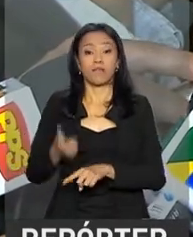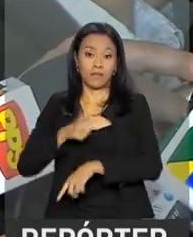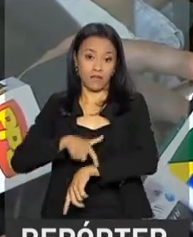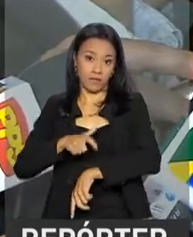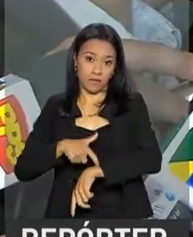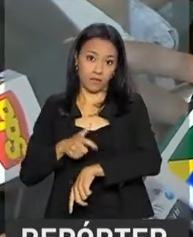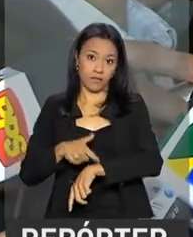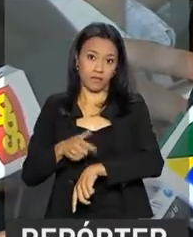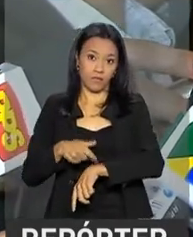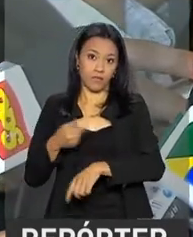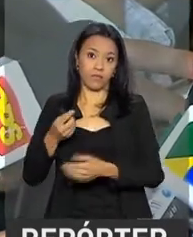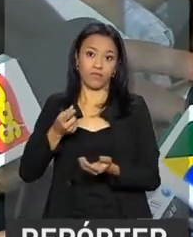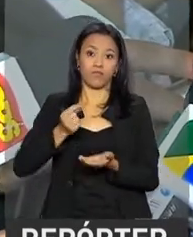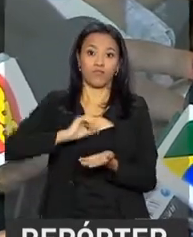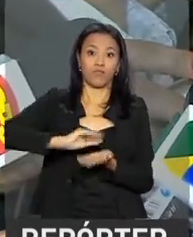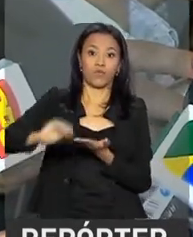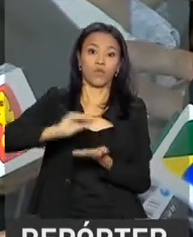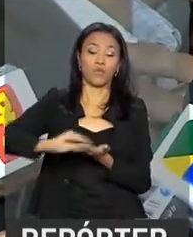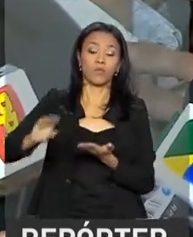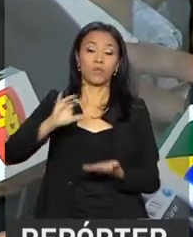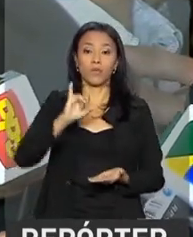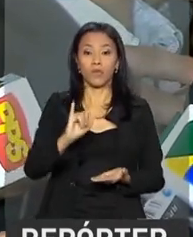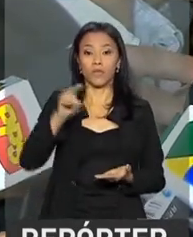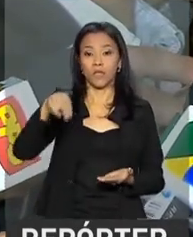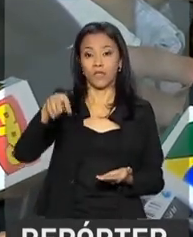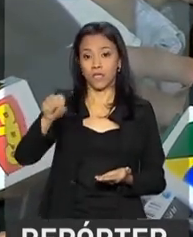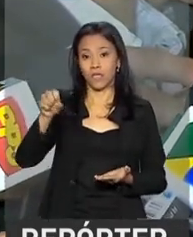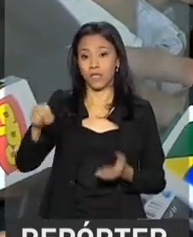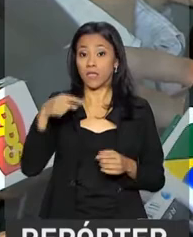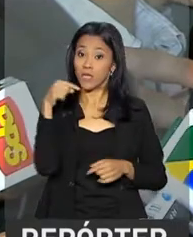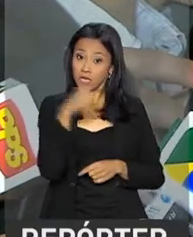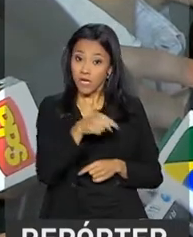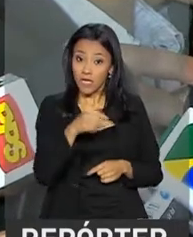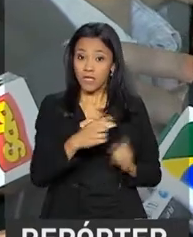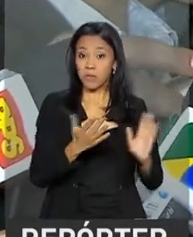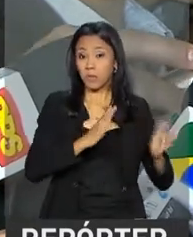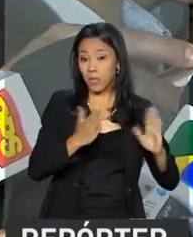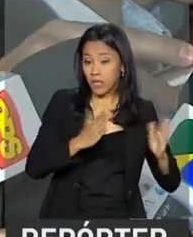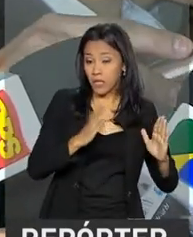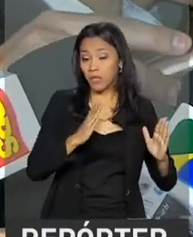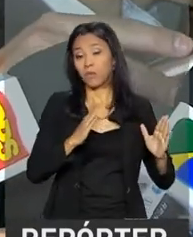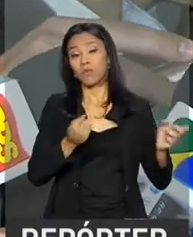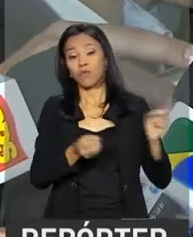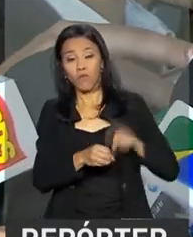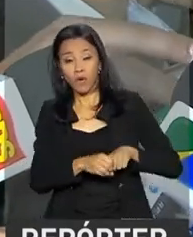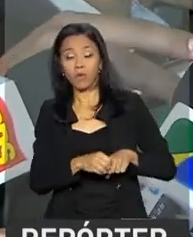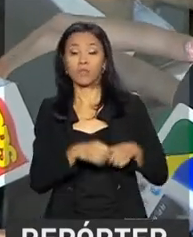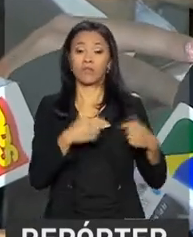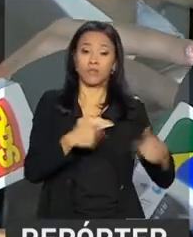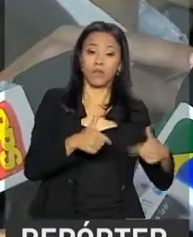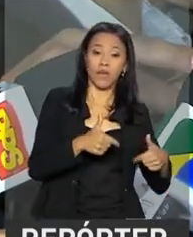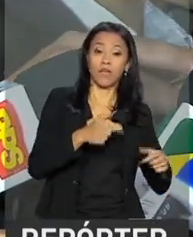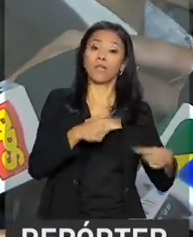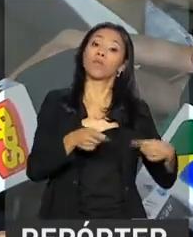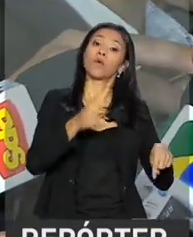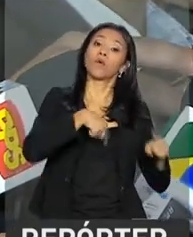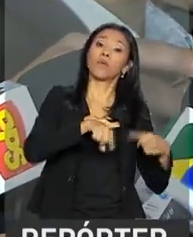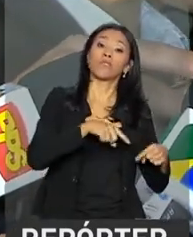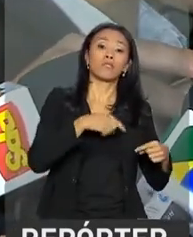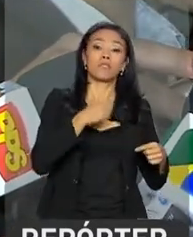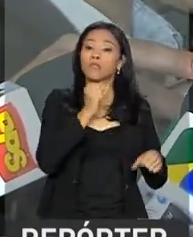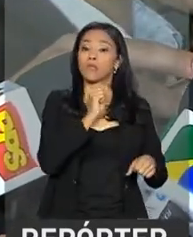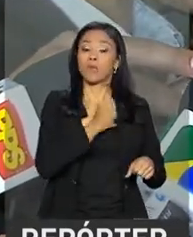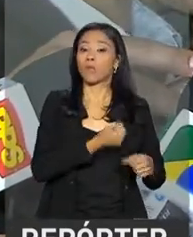aquele que na iniciativa privada fica um período desempregado e deixe de contribuir depois volta a contribuir depois fica de novo sem